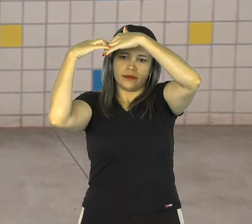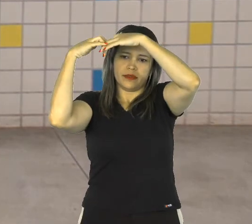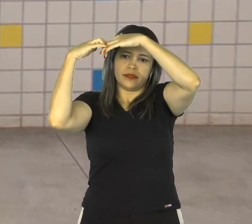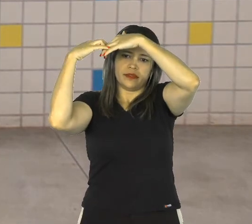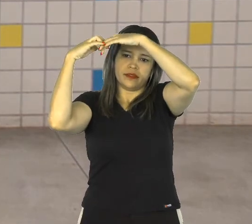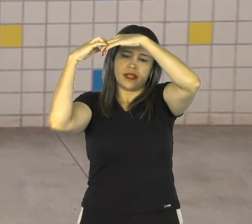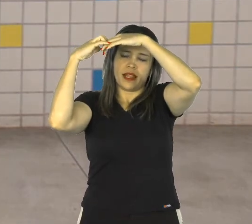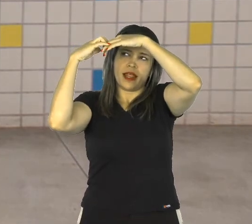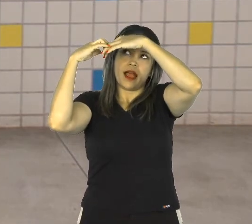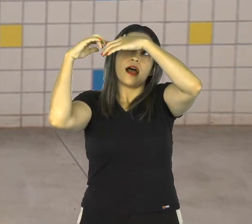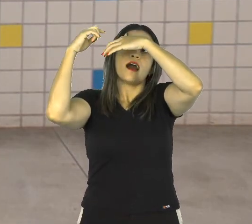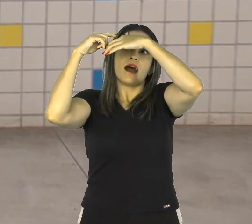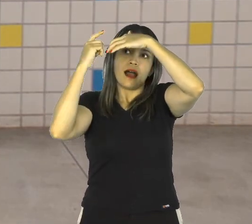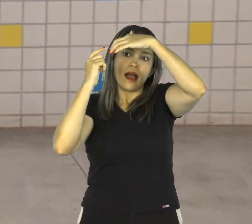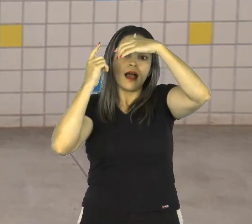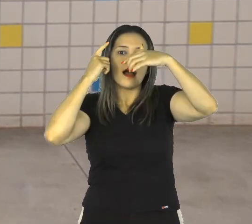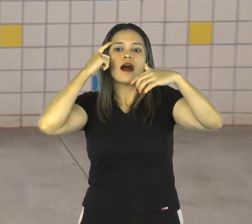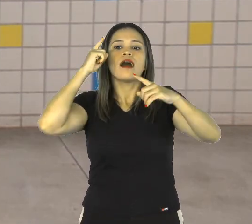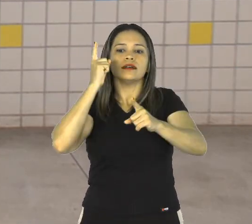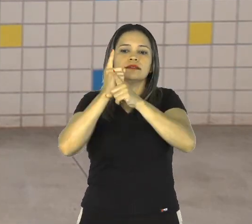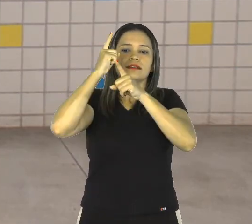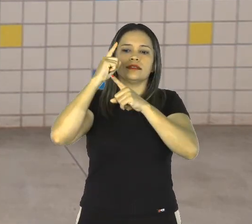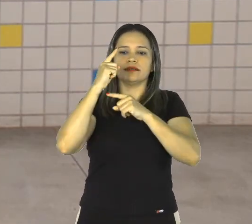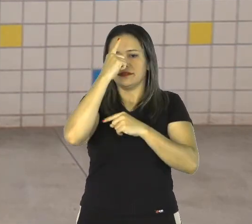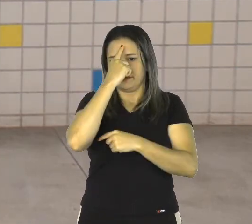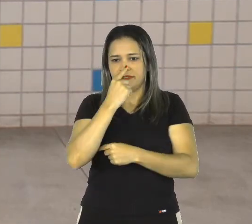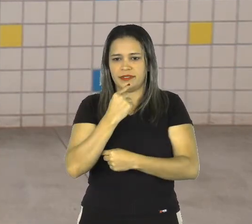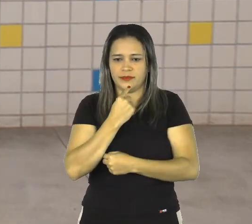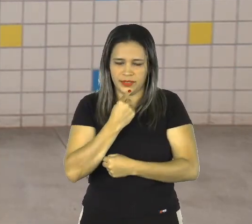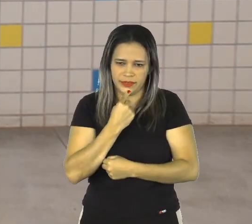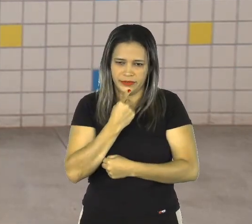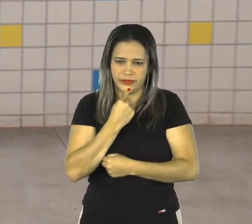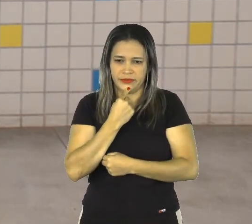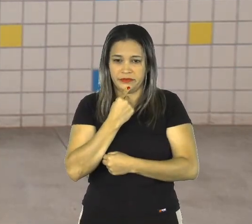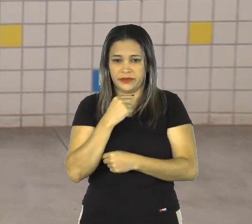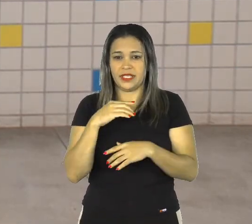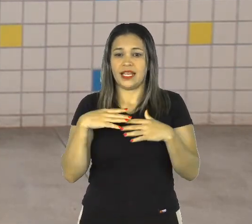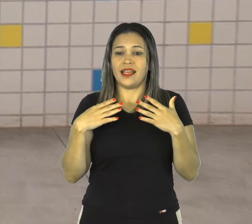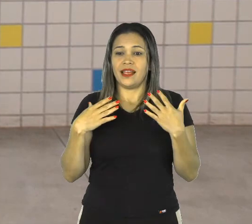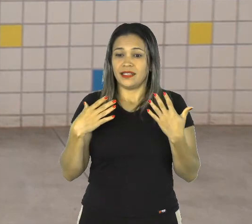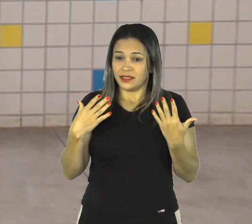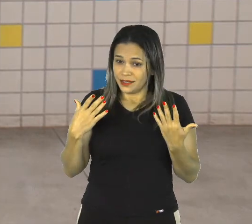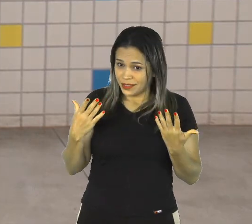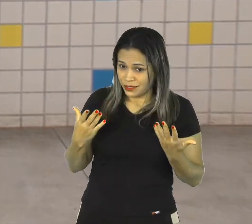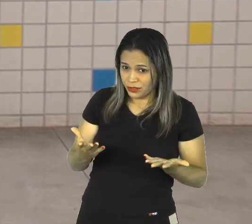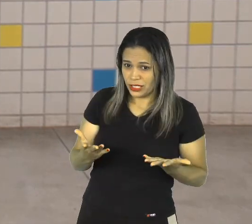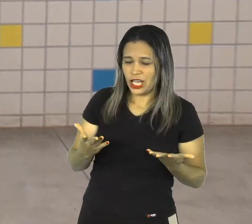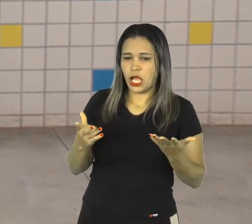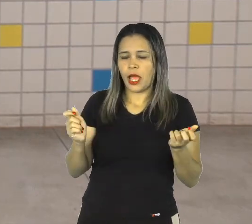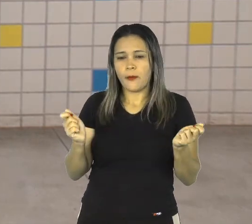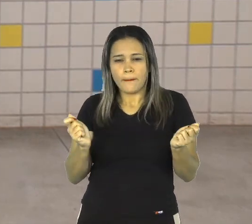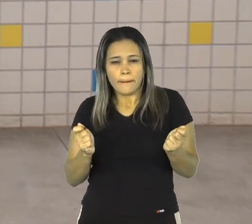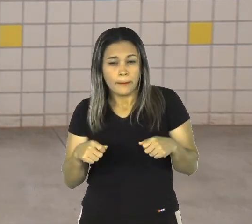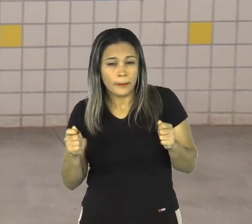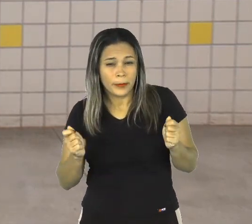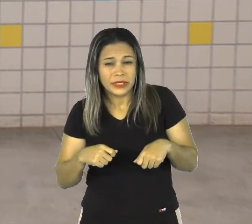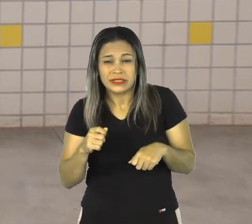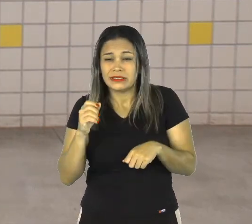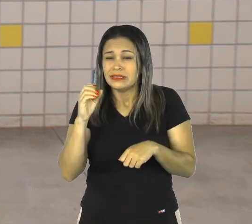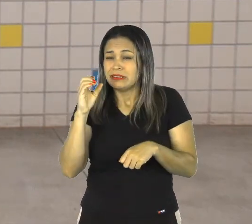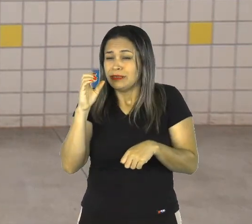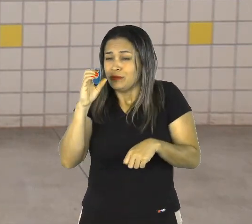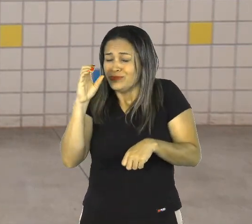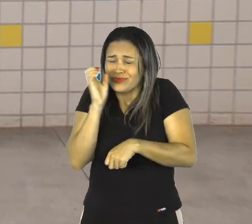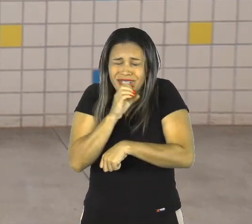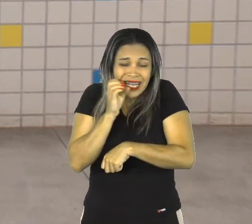poder identificar essa imagem para a gente. Isso é uma capacidade em questão de milésimos